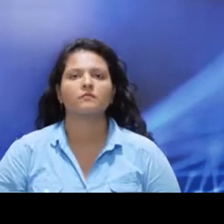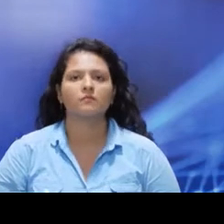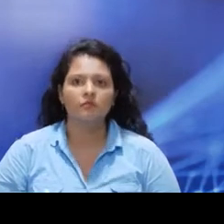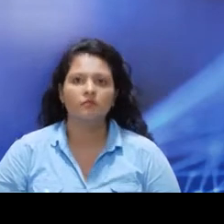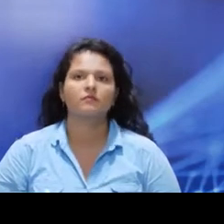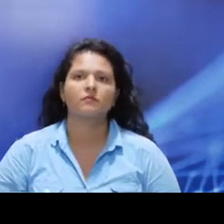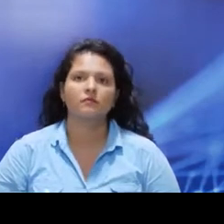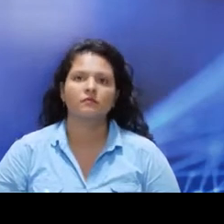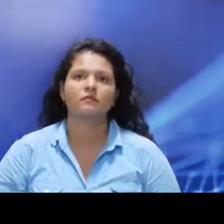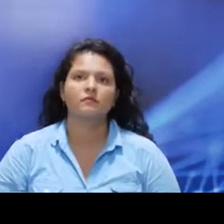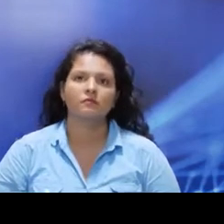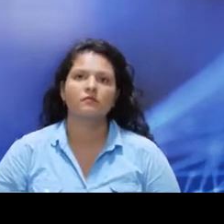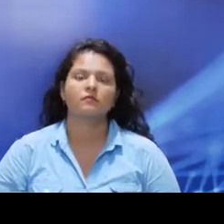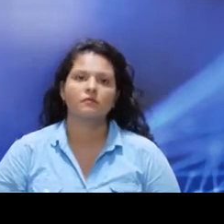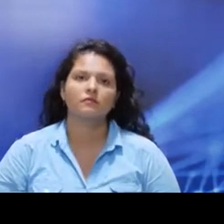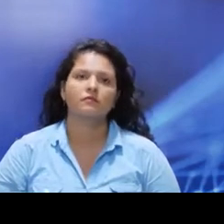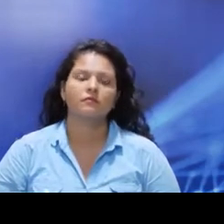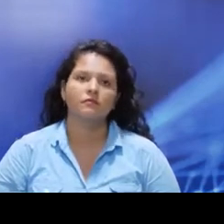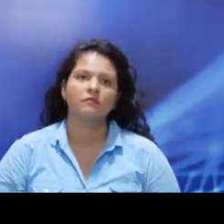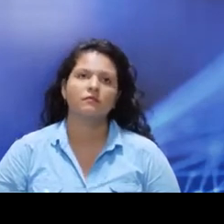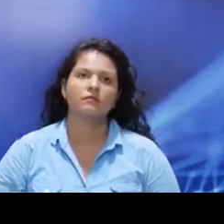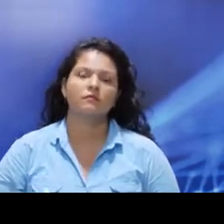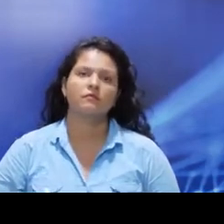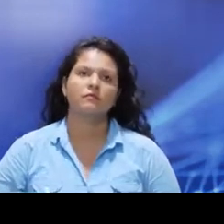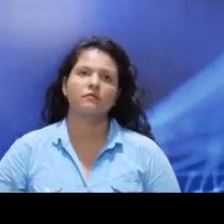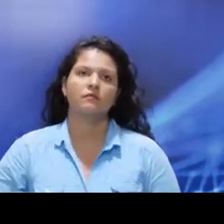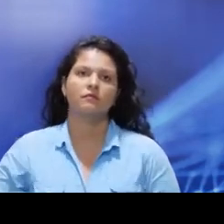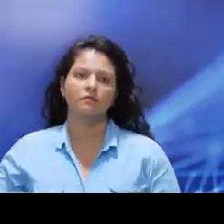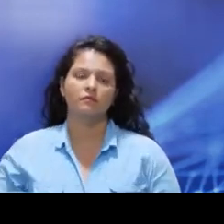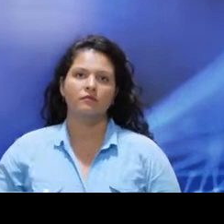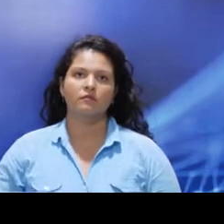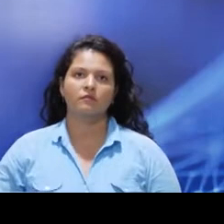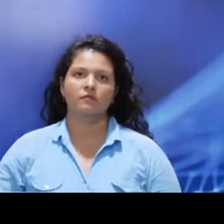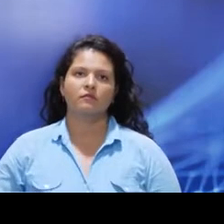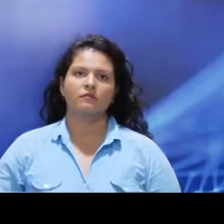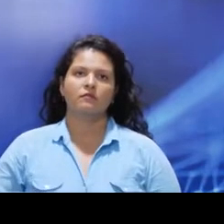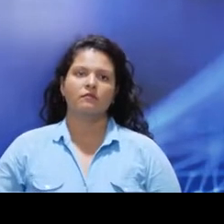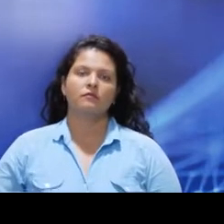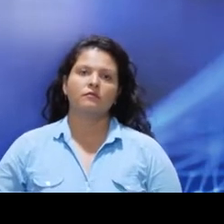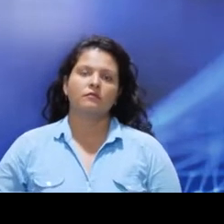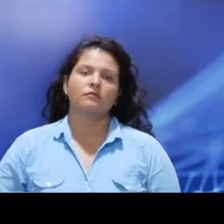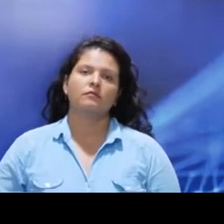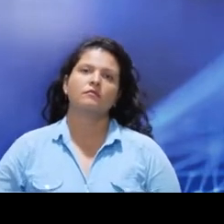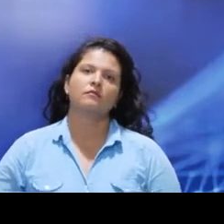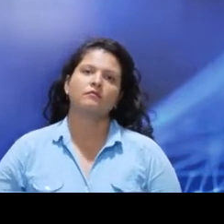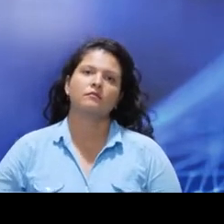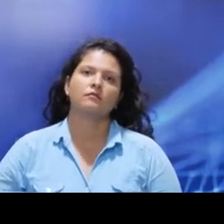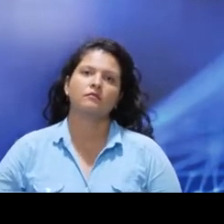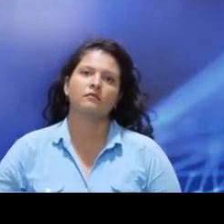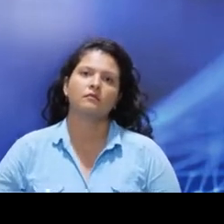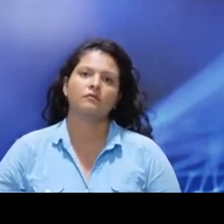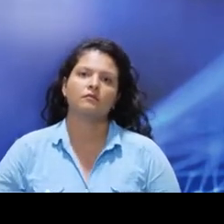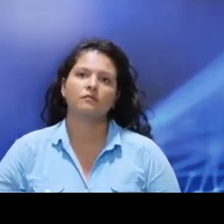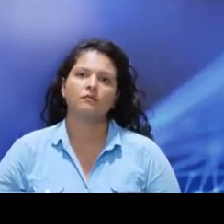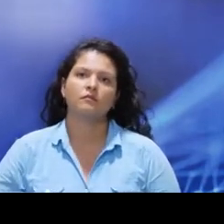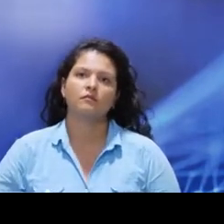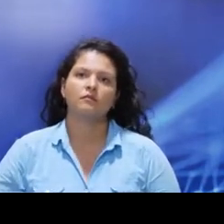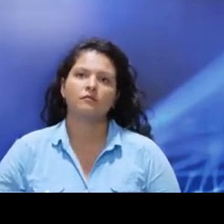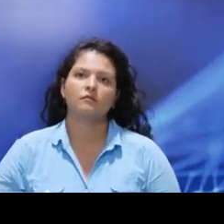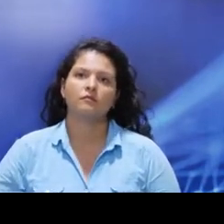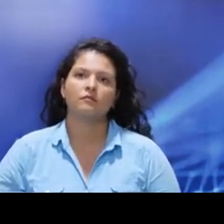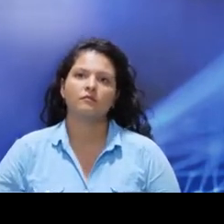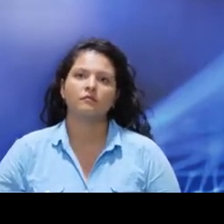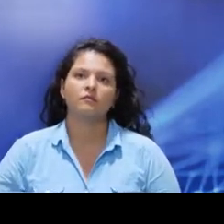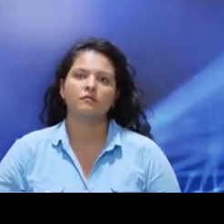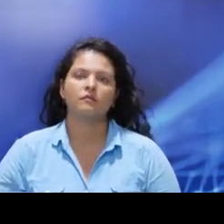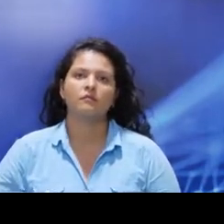experimento científico, tá? Então, assim, o animal, todos os outros efeitos foram eliminados. O efeito aqui da diferença de consumo é